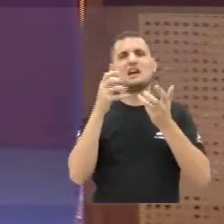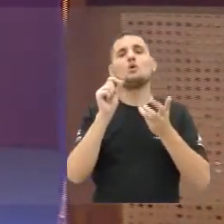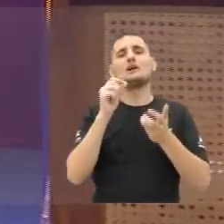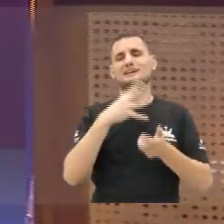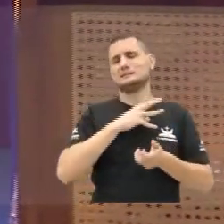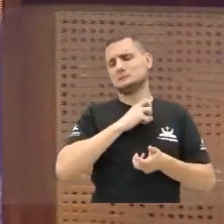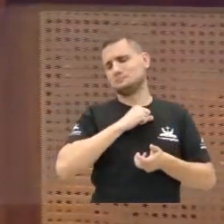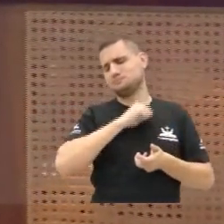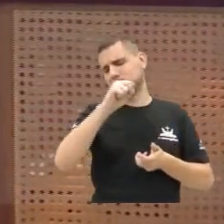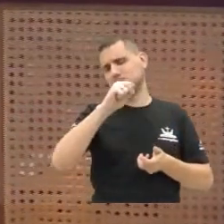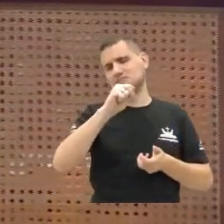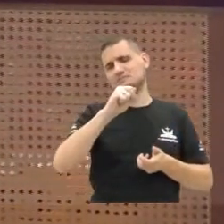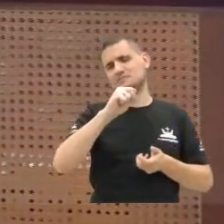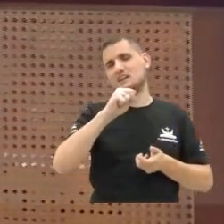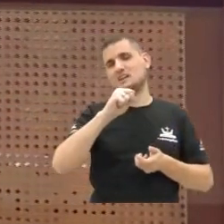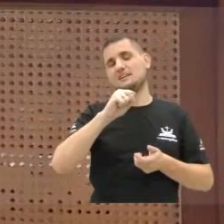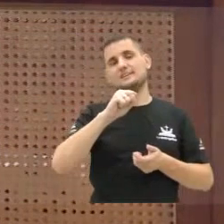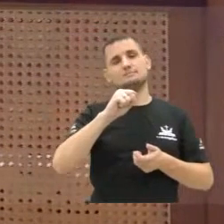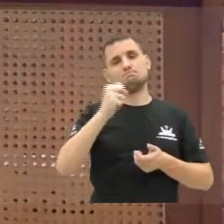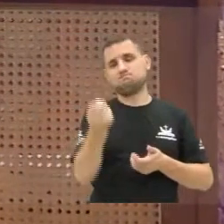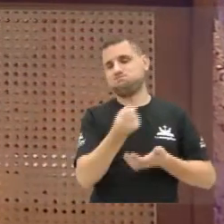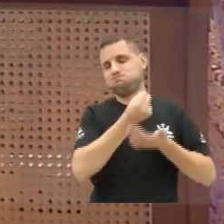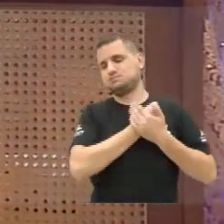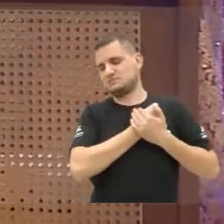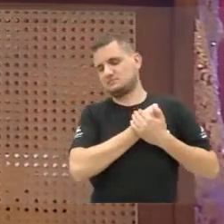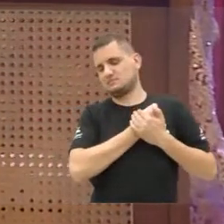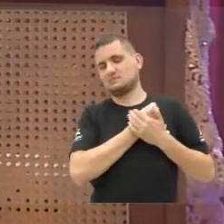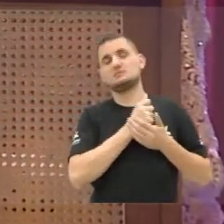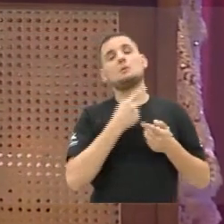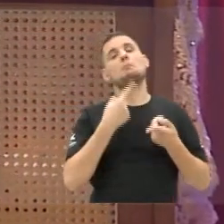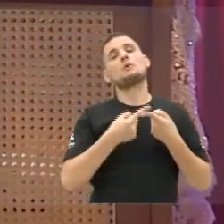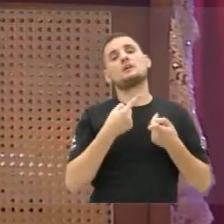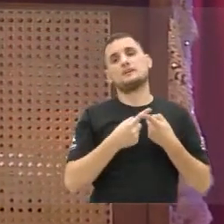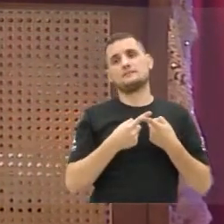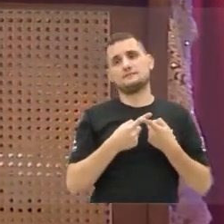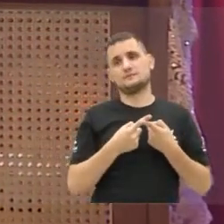Quantas pessoas hoje estão tirando a sua própria vida?